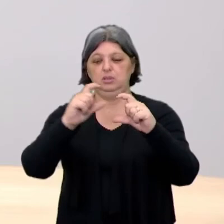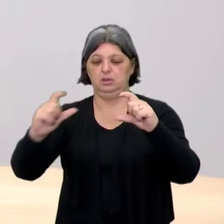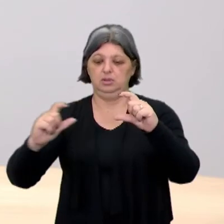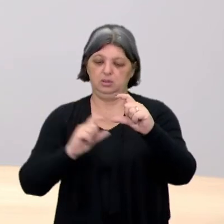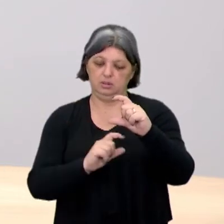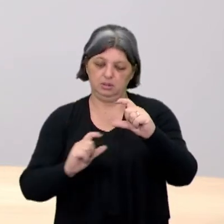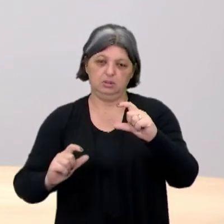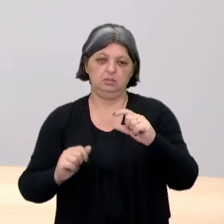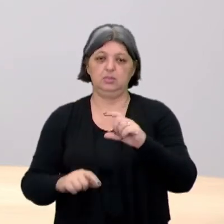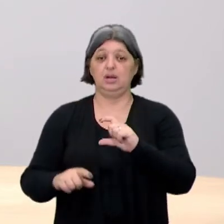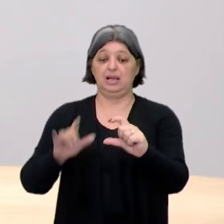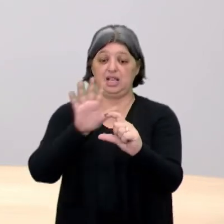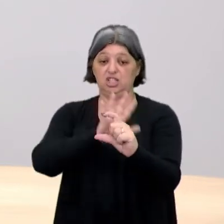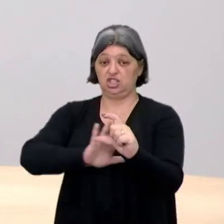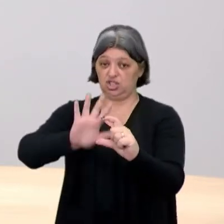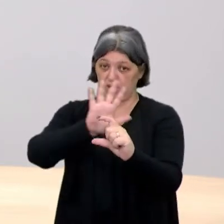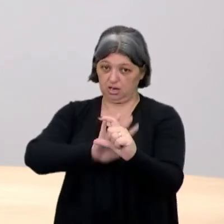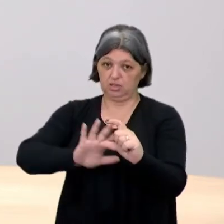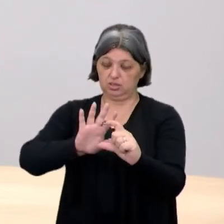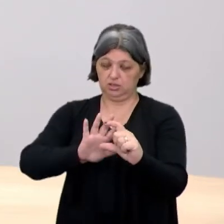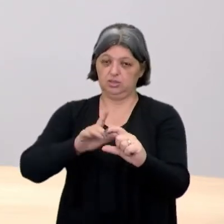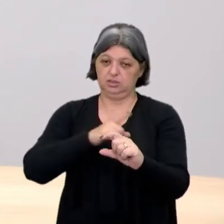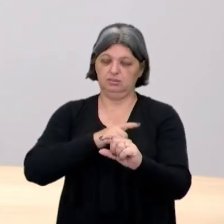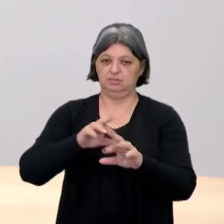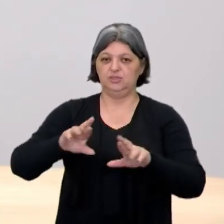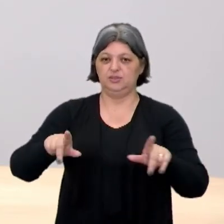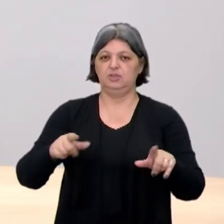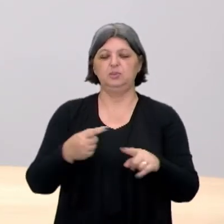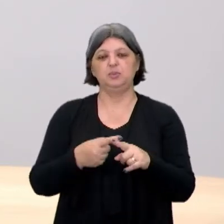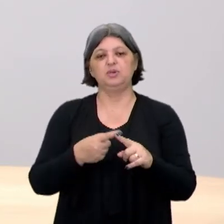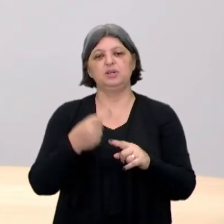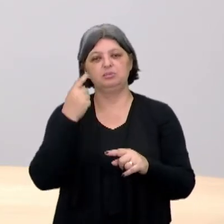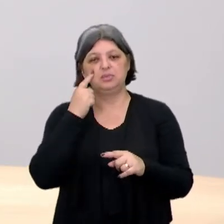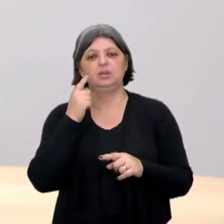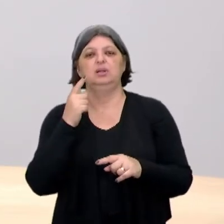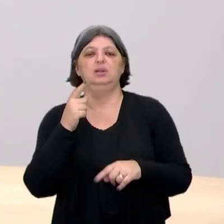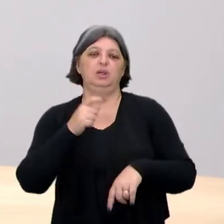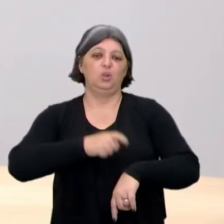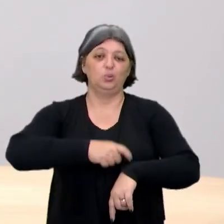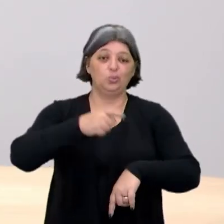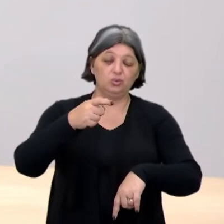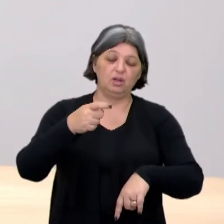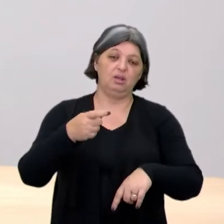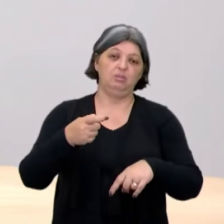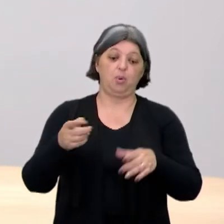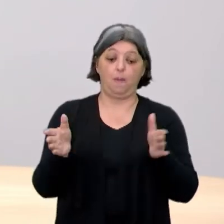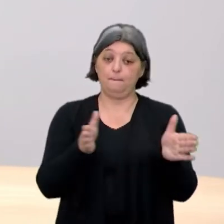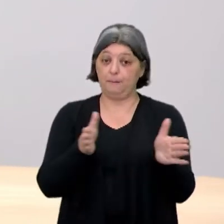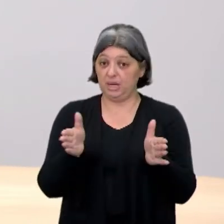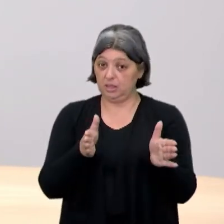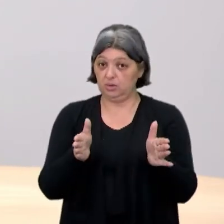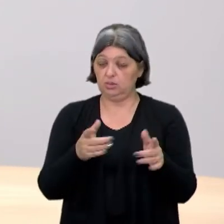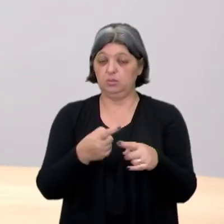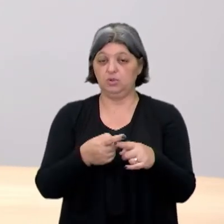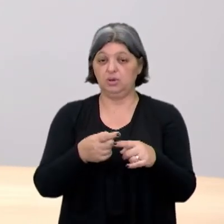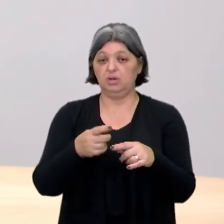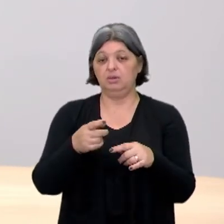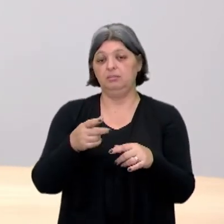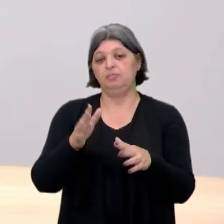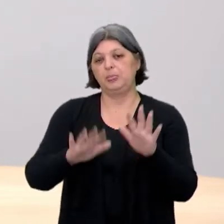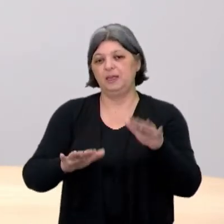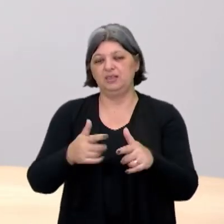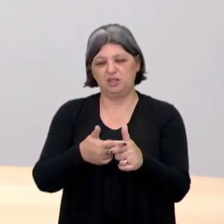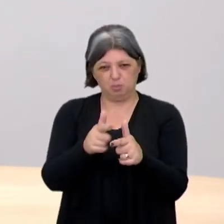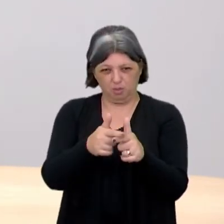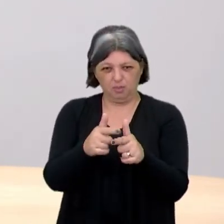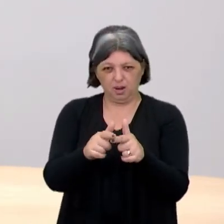não é atemporal, né, mas nesse caso aí você falou é uma exceção, ela fica bem atemporal, né, já que são problemas que já